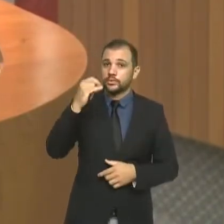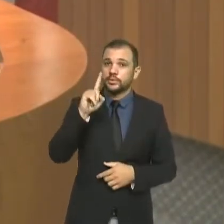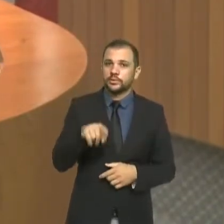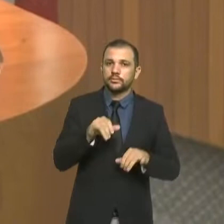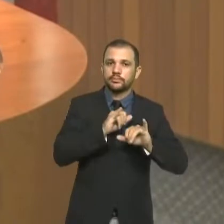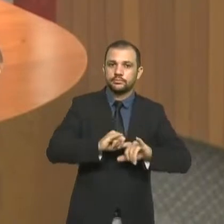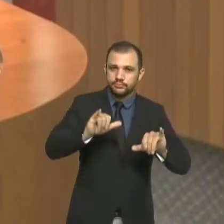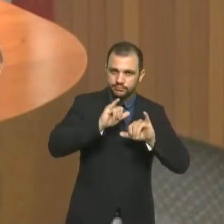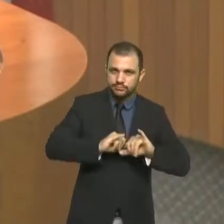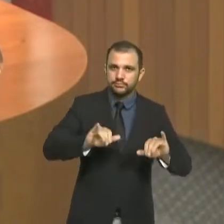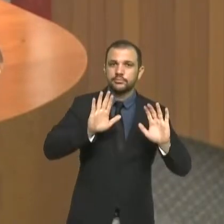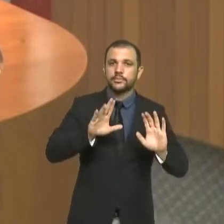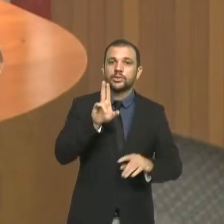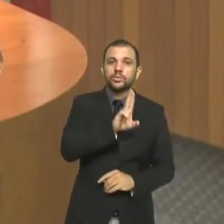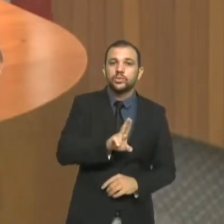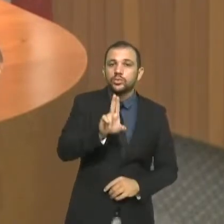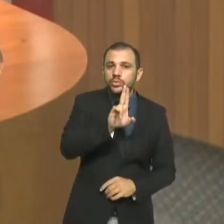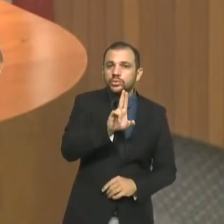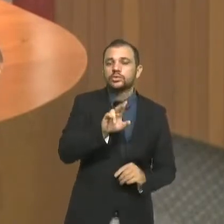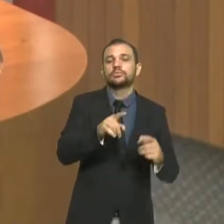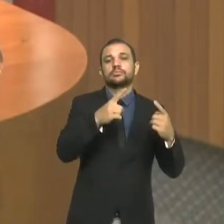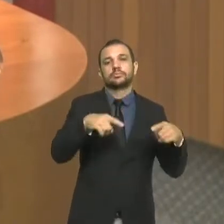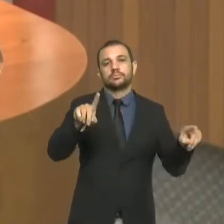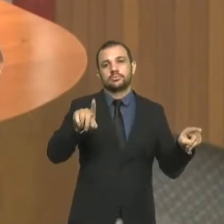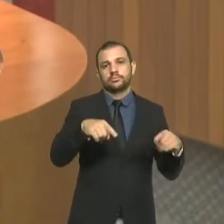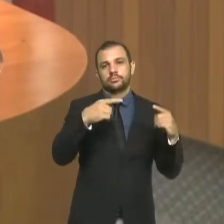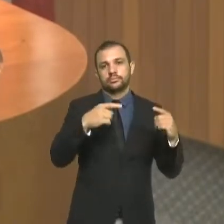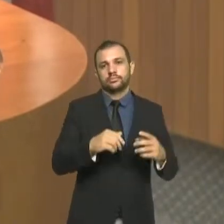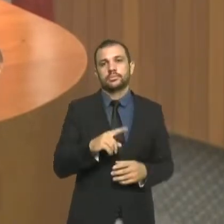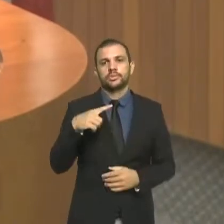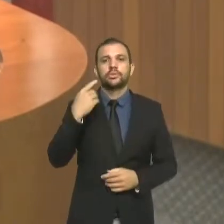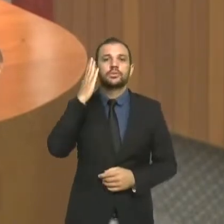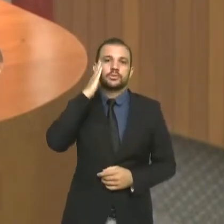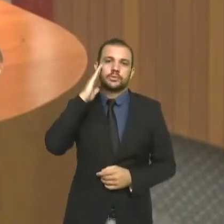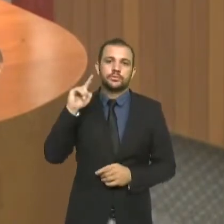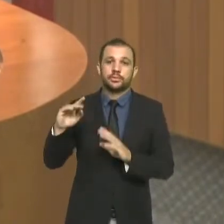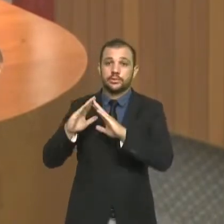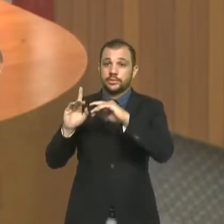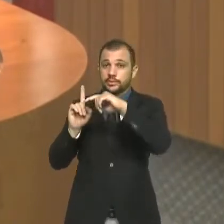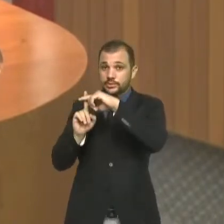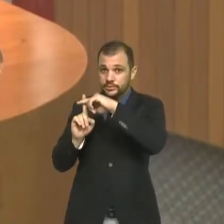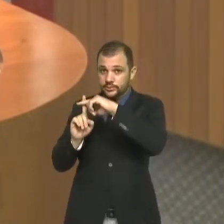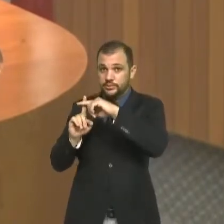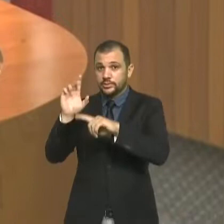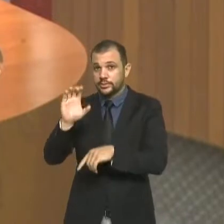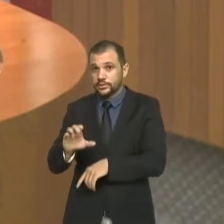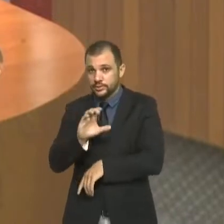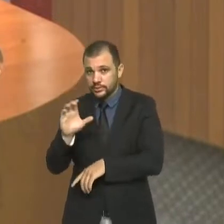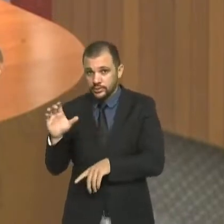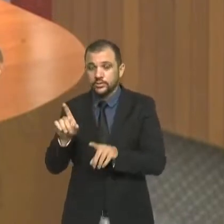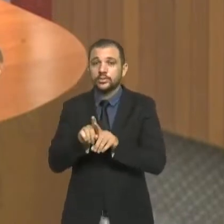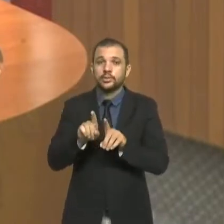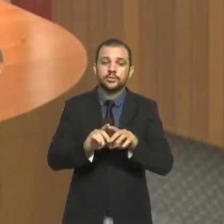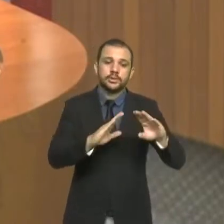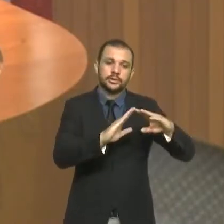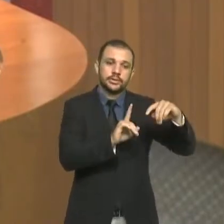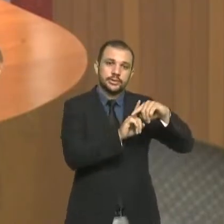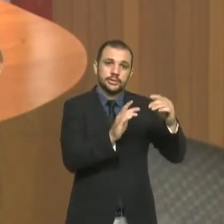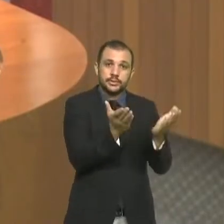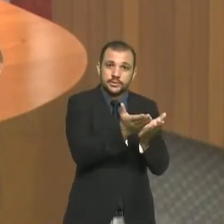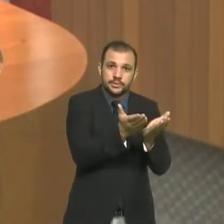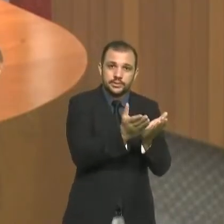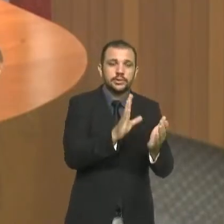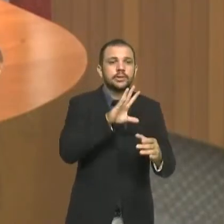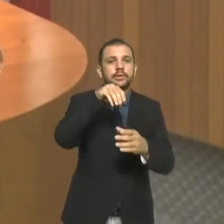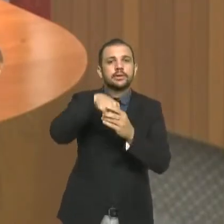evangelização através da música. E nós sabemos que tanto a igreja católica como a igreja evangélica têm inúmeros